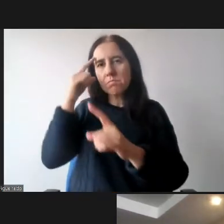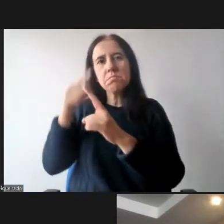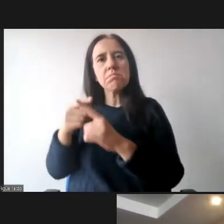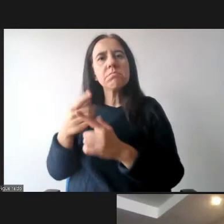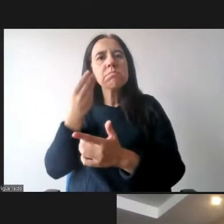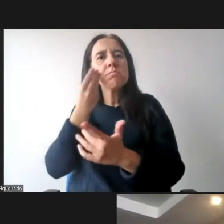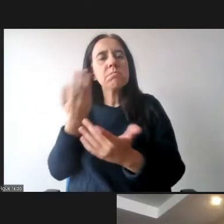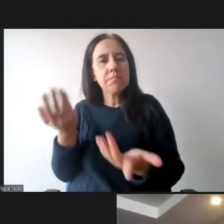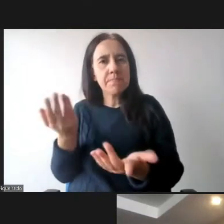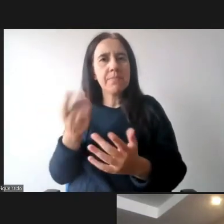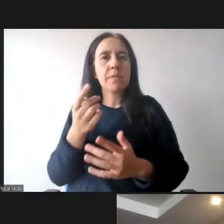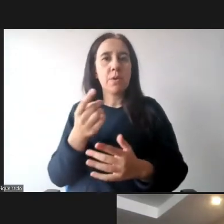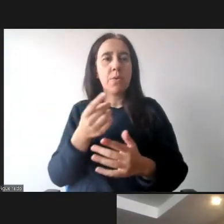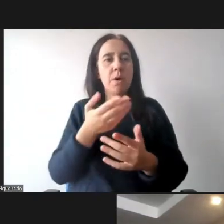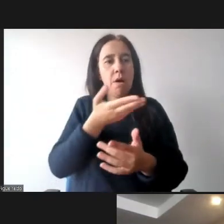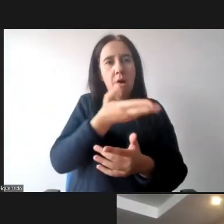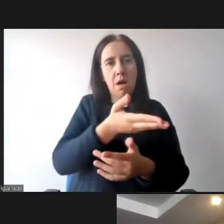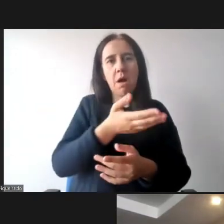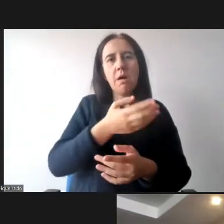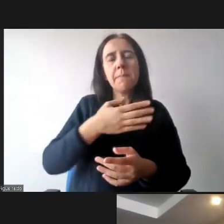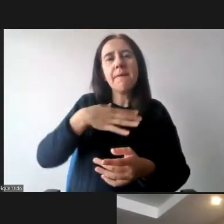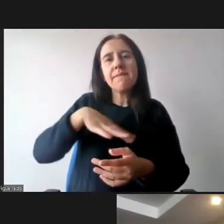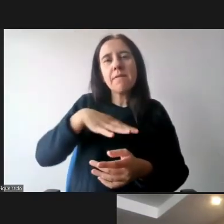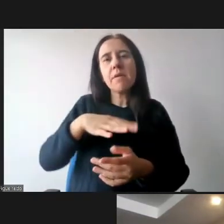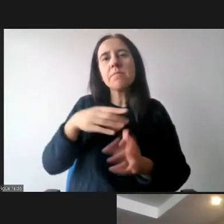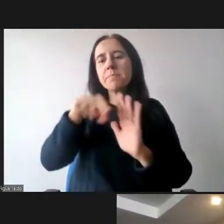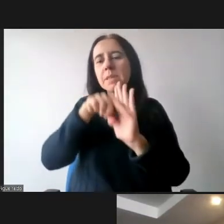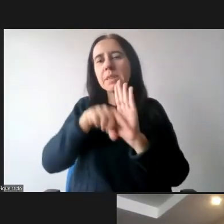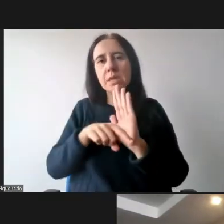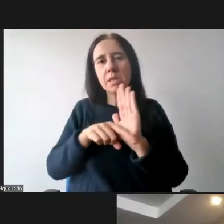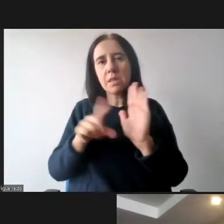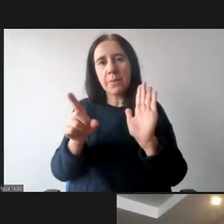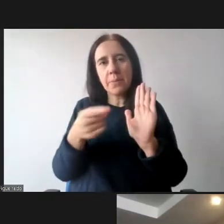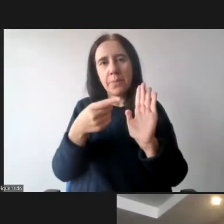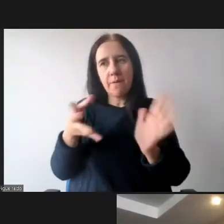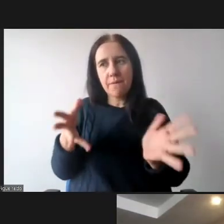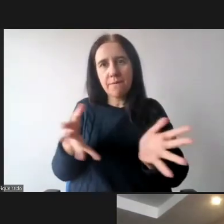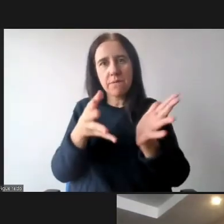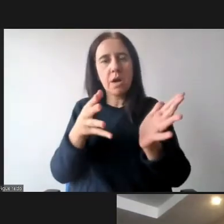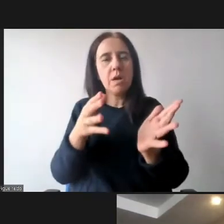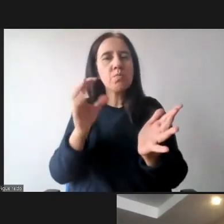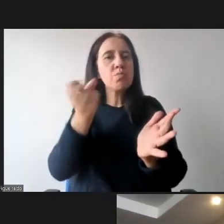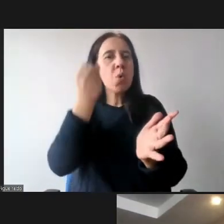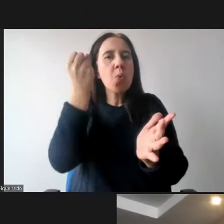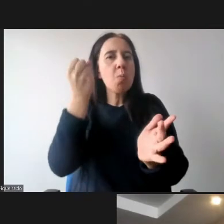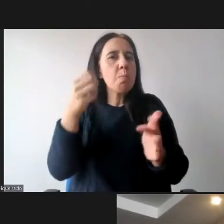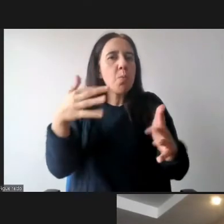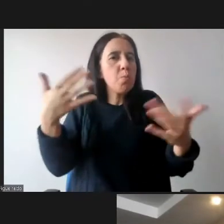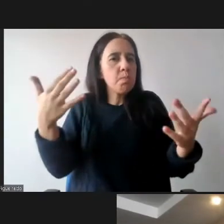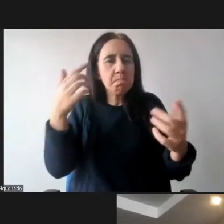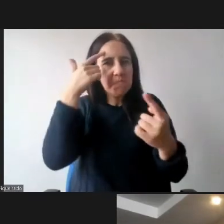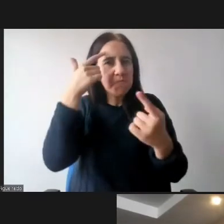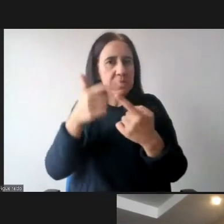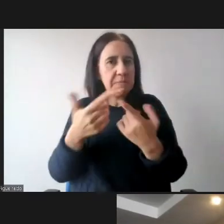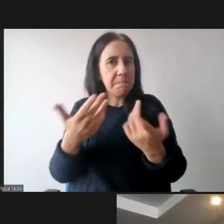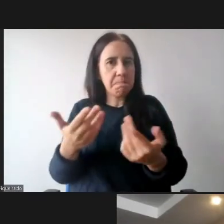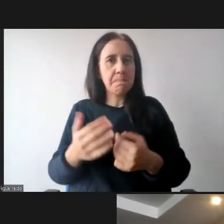juízo sobre os meios ou sobre as medidas que são adotadas para atingir um determinado fim.